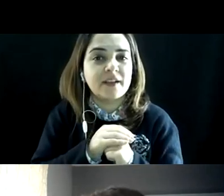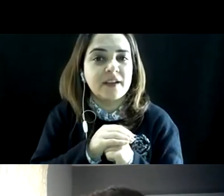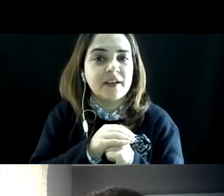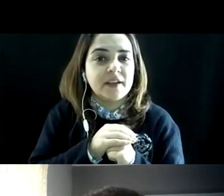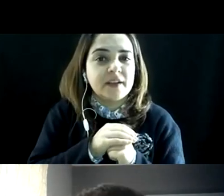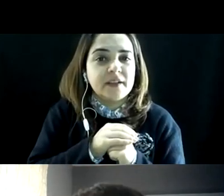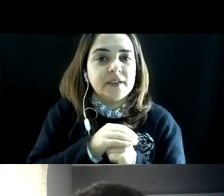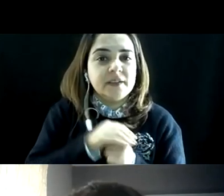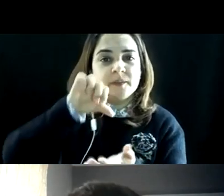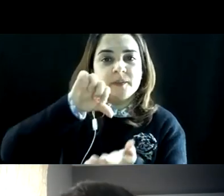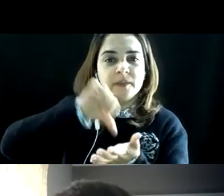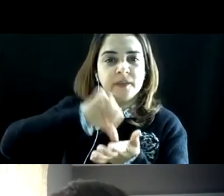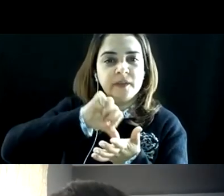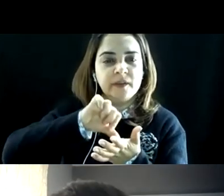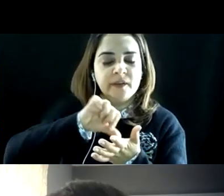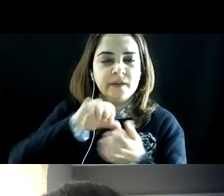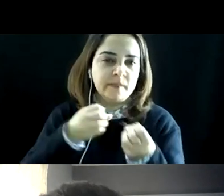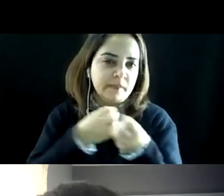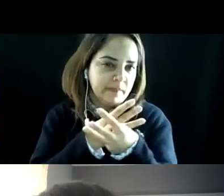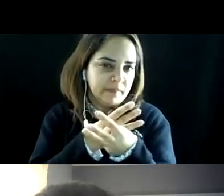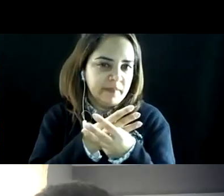Os centros de emprego,